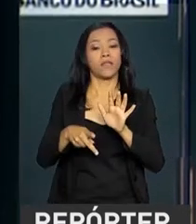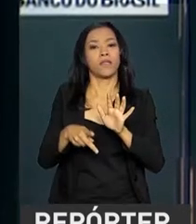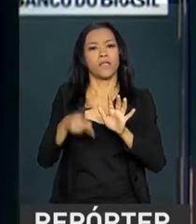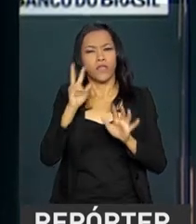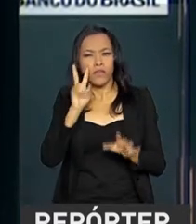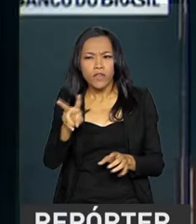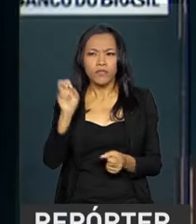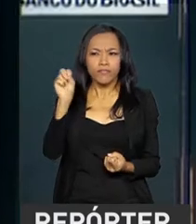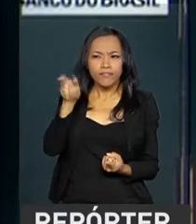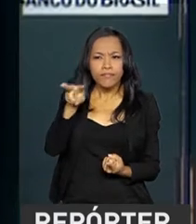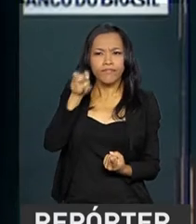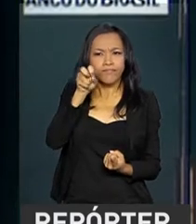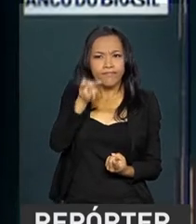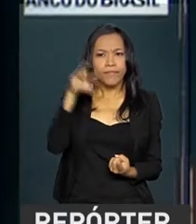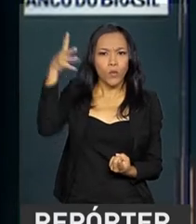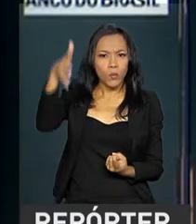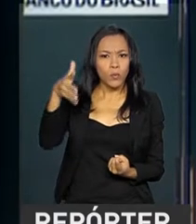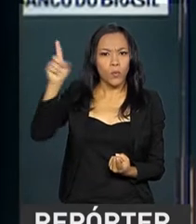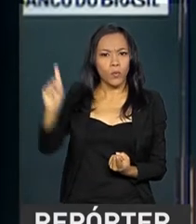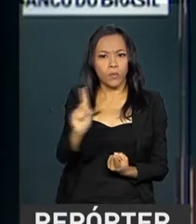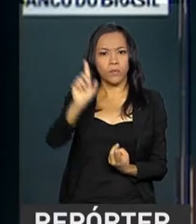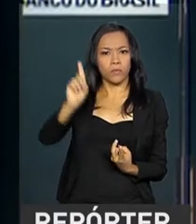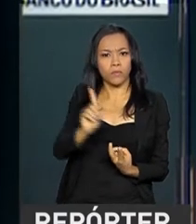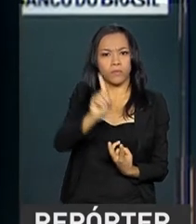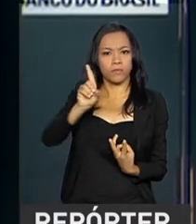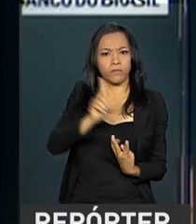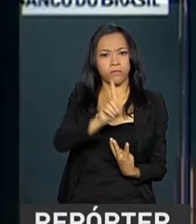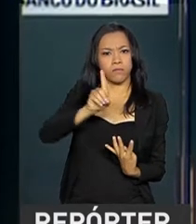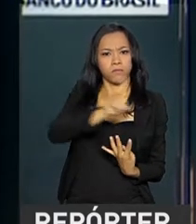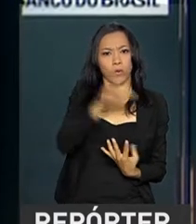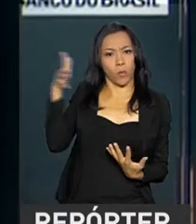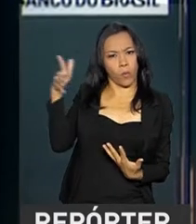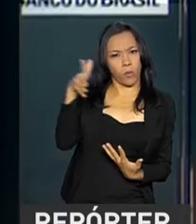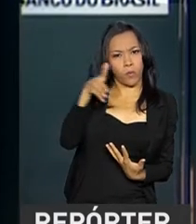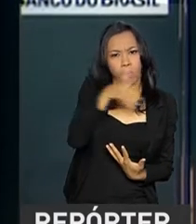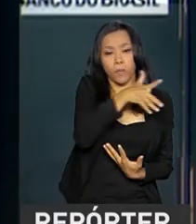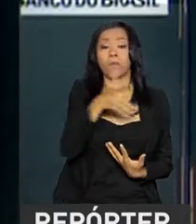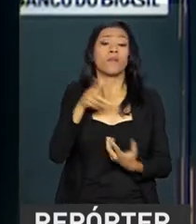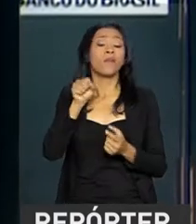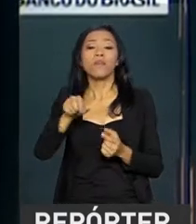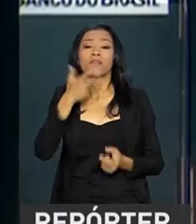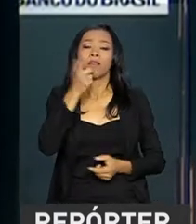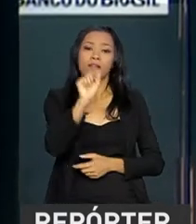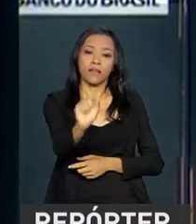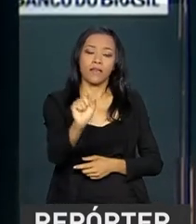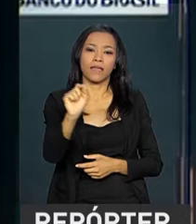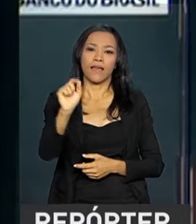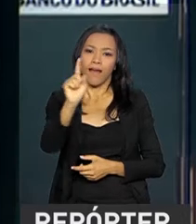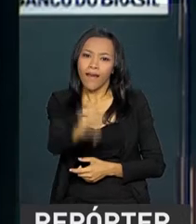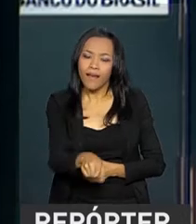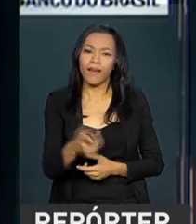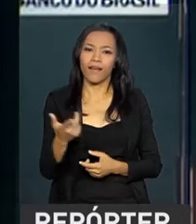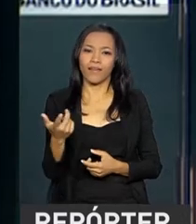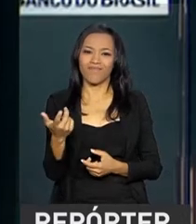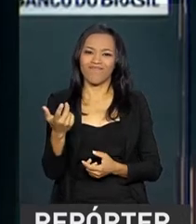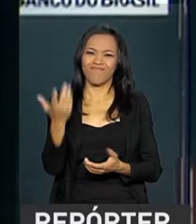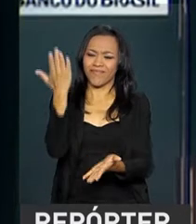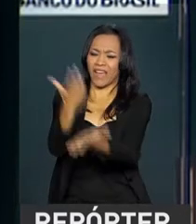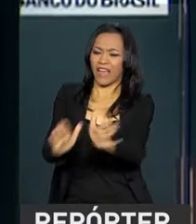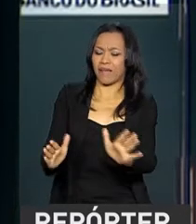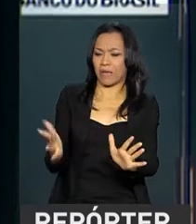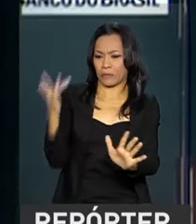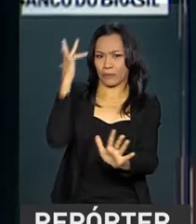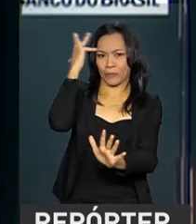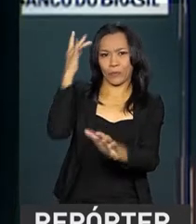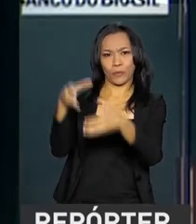dos discursos que aqui foram proferidos, visa precisamente a combater os privilégios,